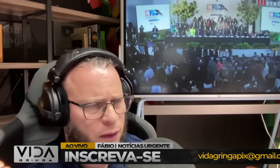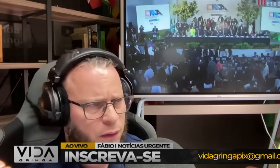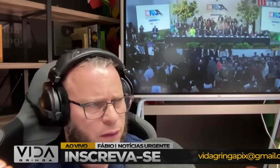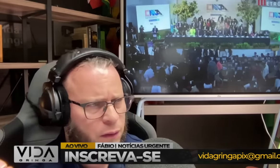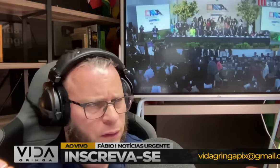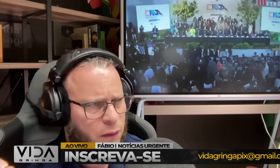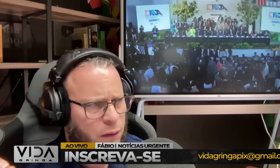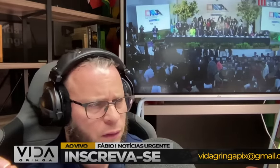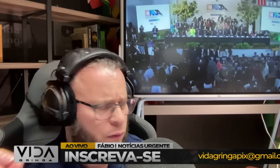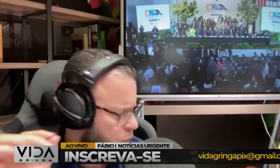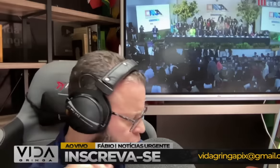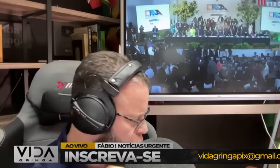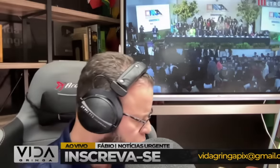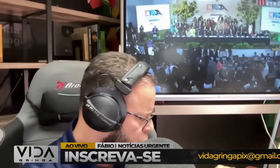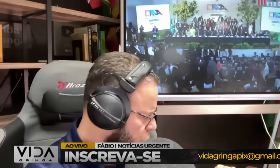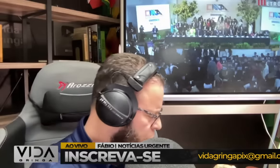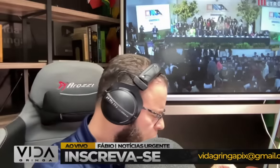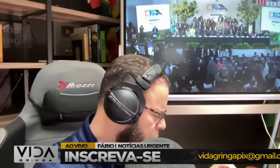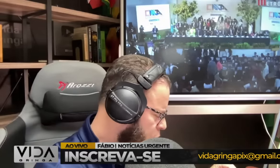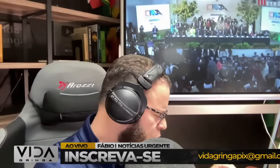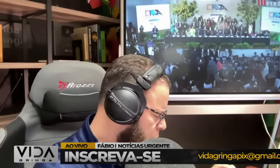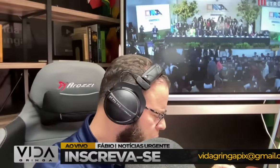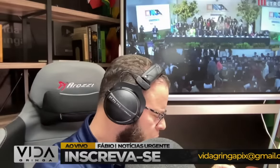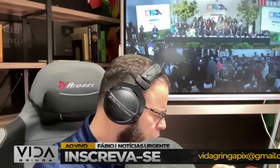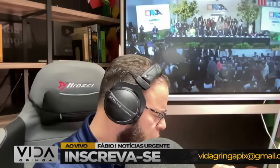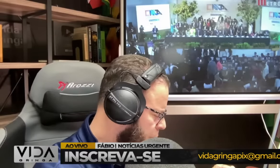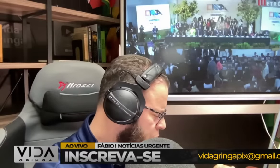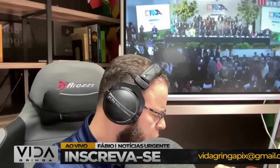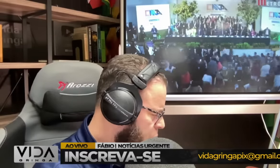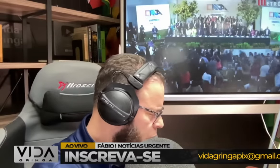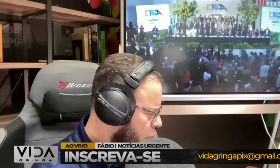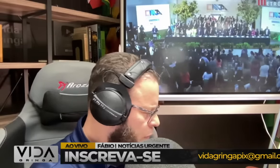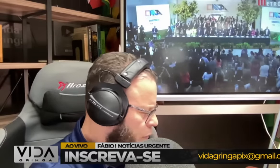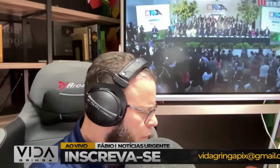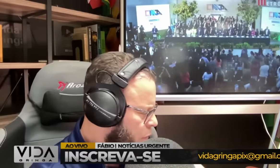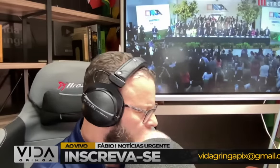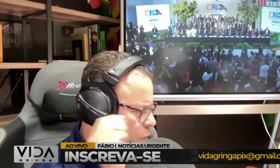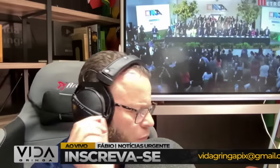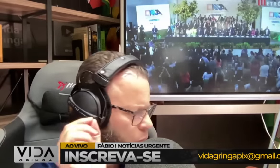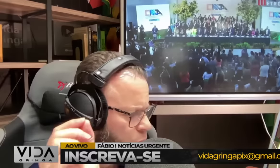lá. Escuta de novo, olha só. Vê se não é isso. Ó.